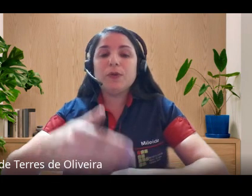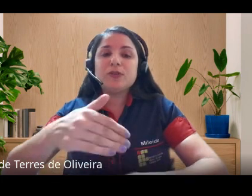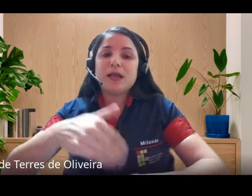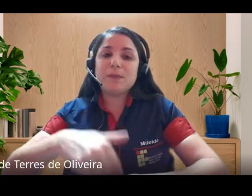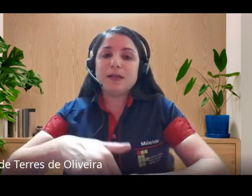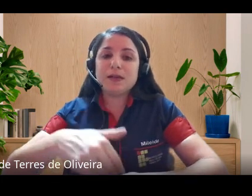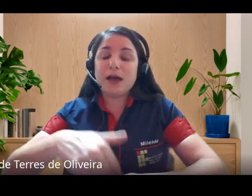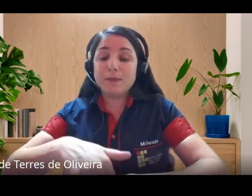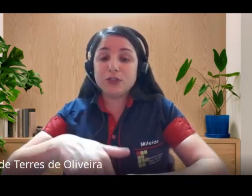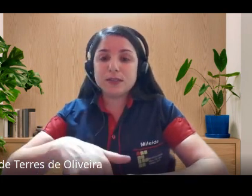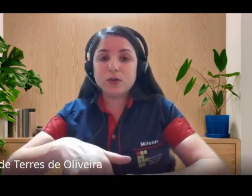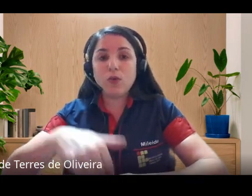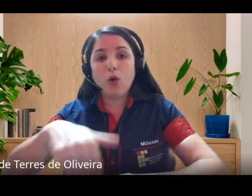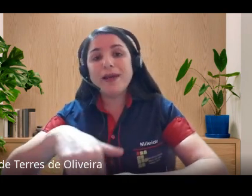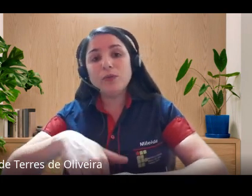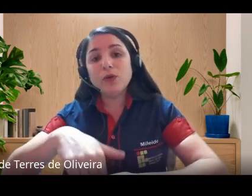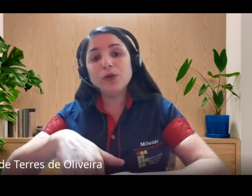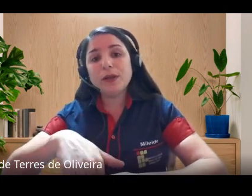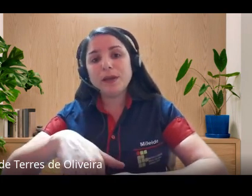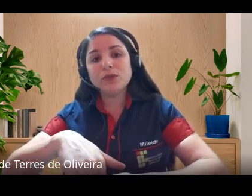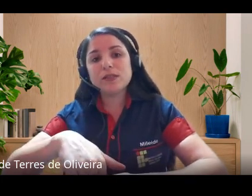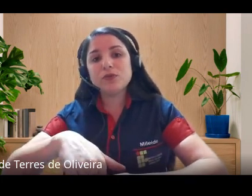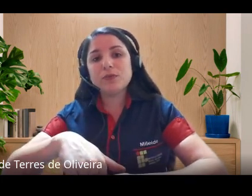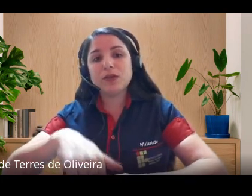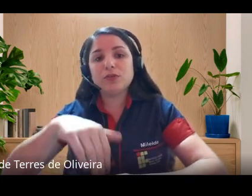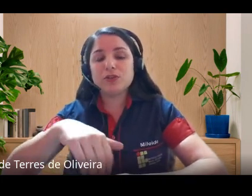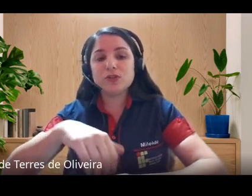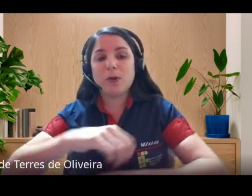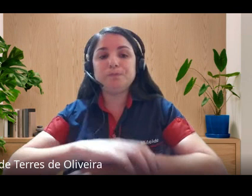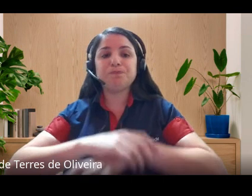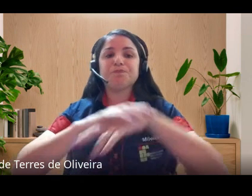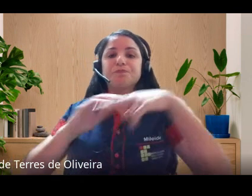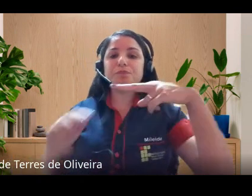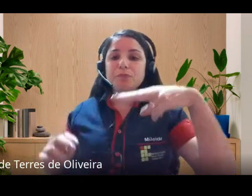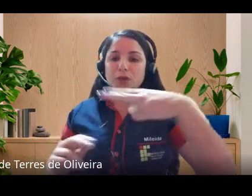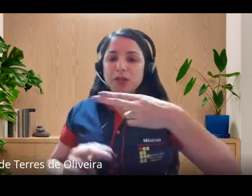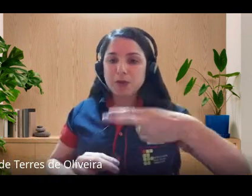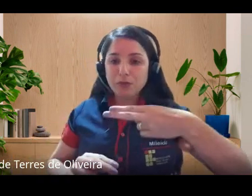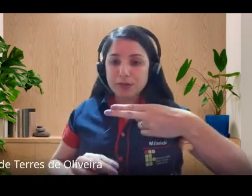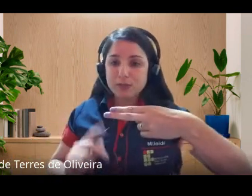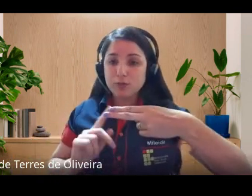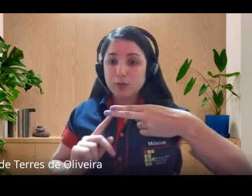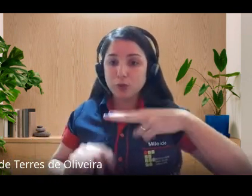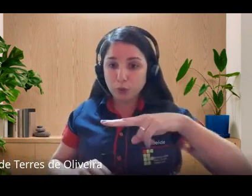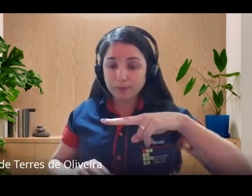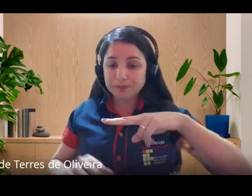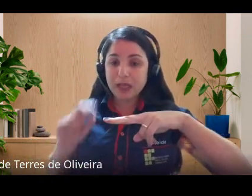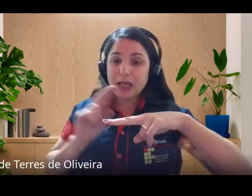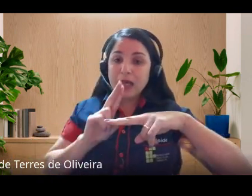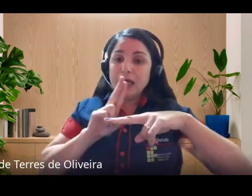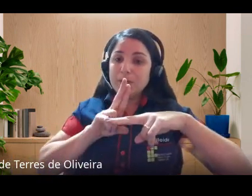movimento, que pode ser a repetição ou o encurtamento desse movimento. Então, veja só. Eu tenho a minha configuração de mão em